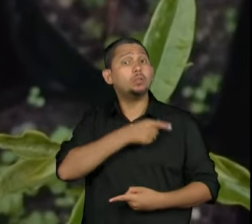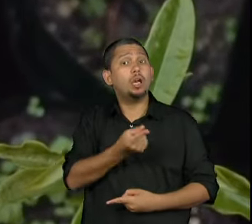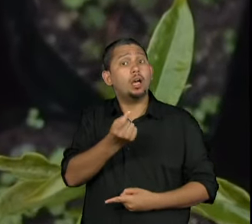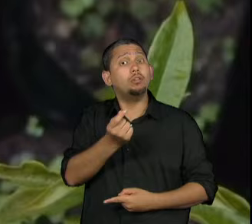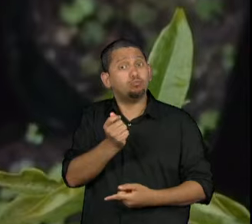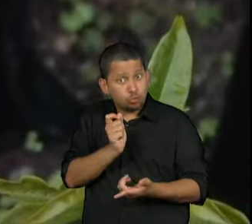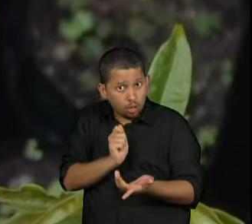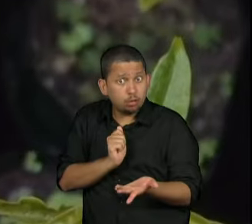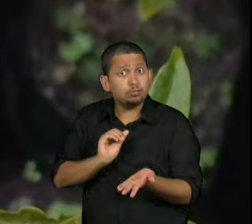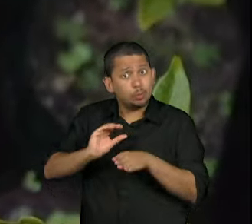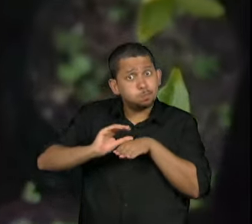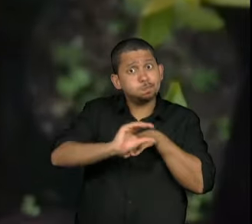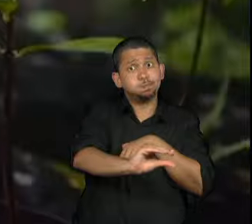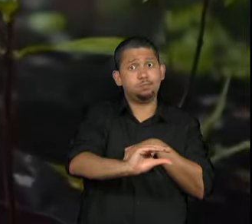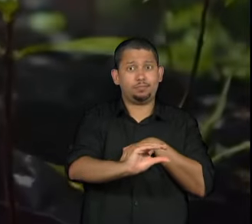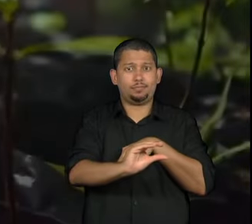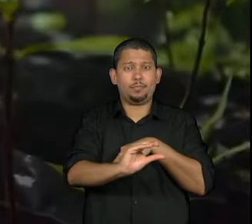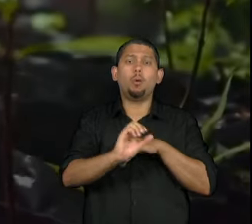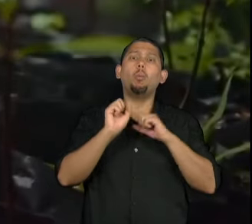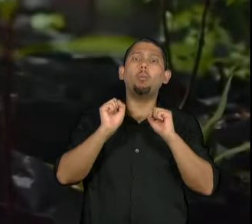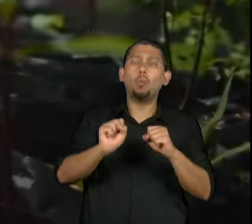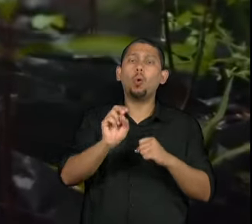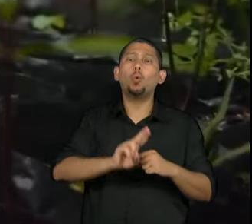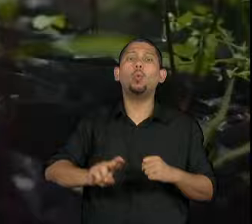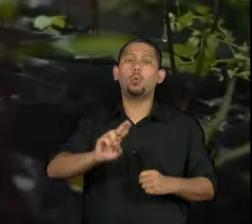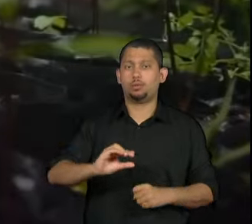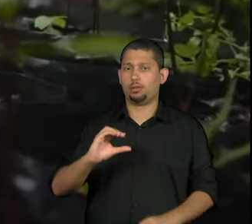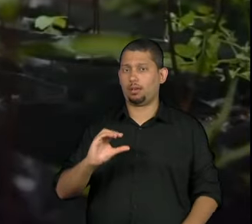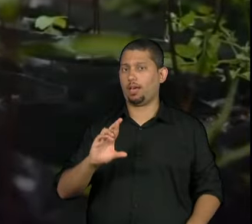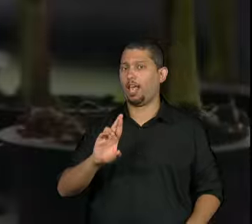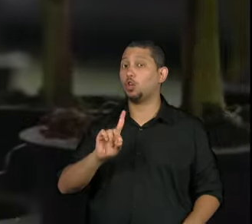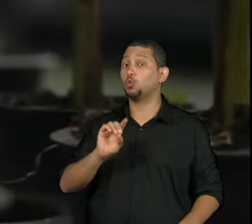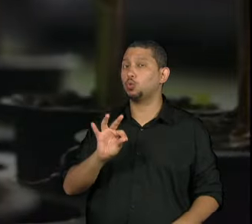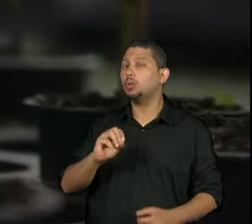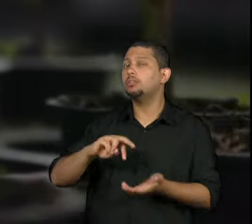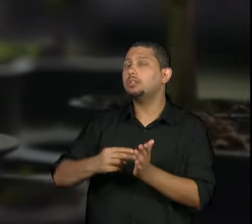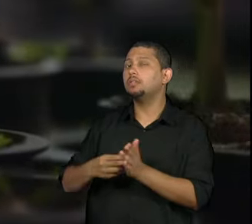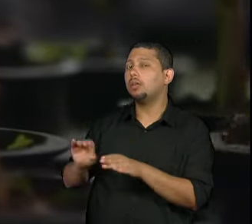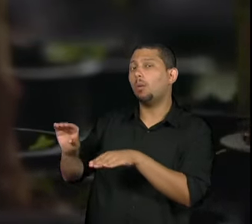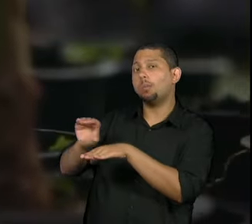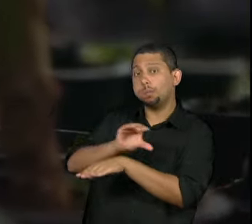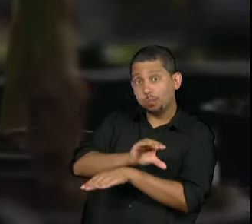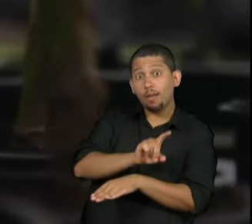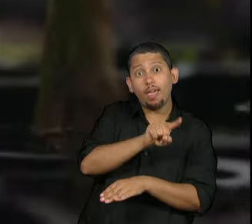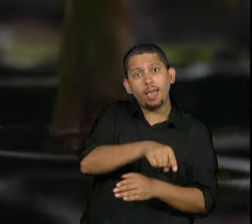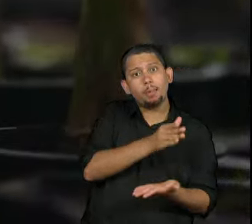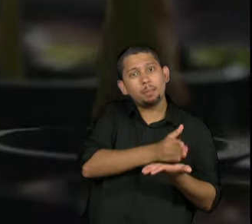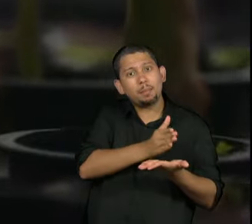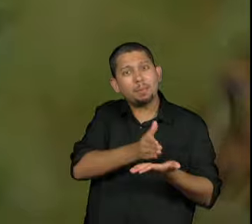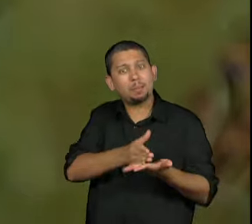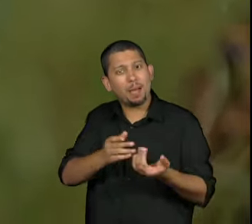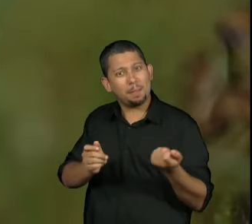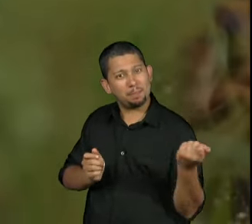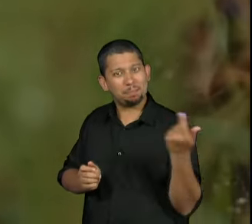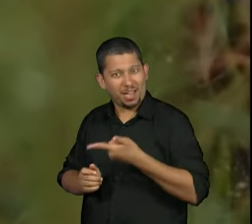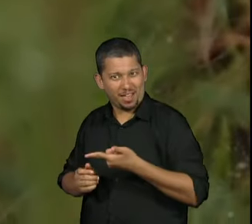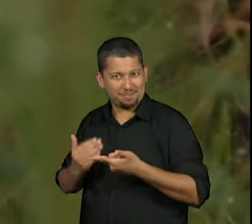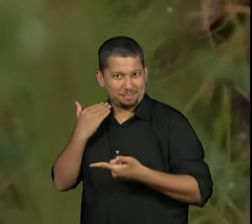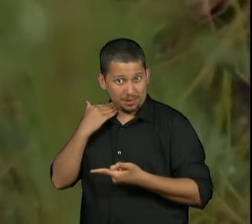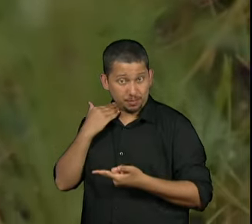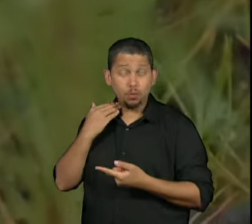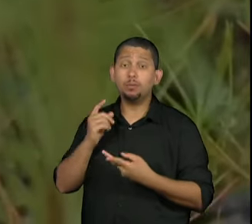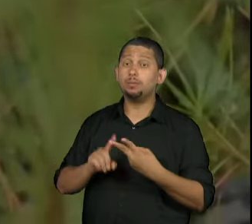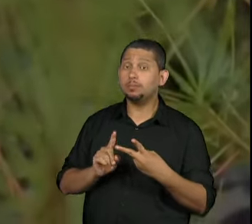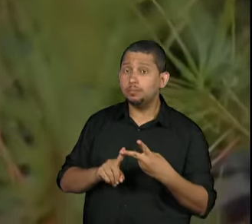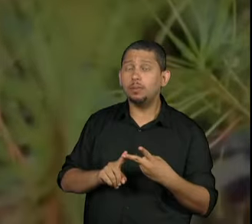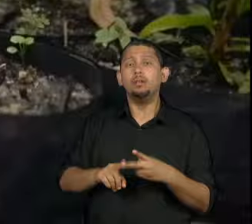ser repassados, seja por via do crédito, de um crédito, digamos, subsidiado, de um crédito mais baixo, e também por aqueles